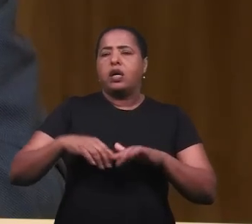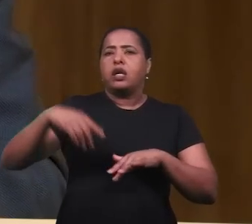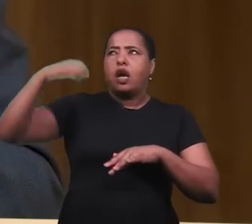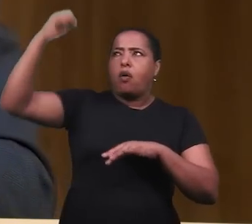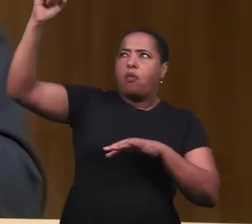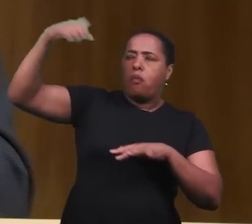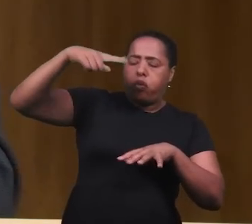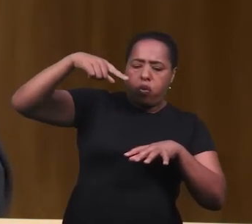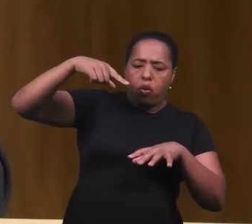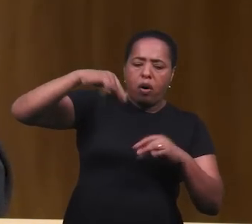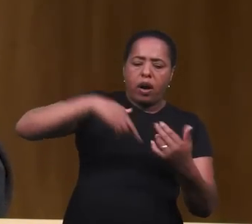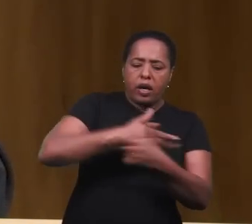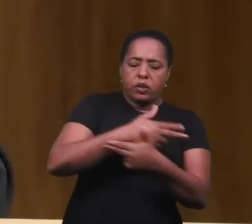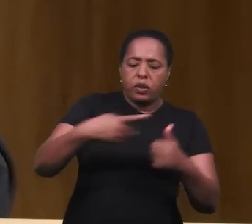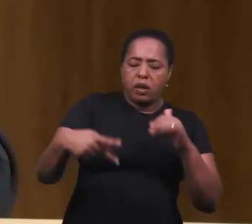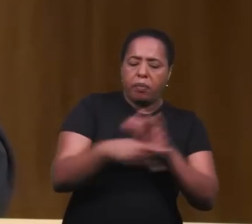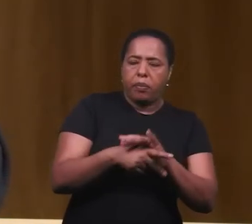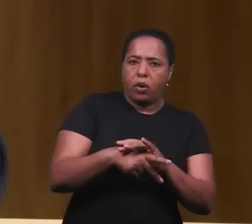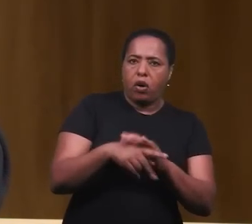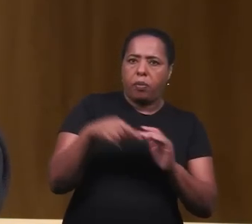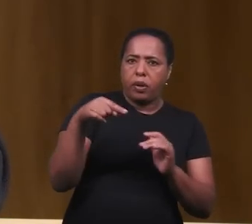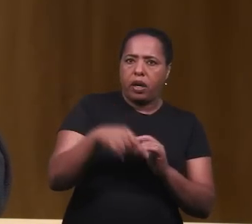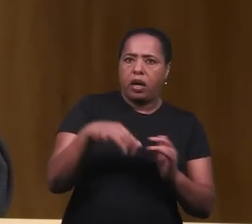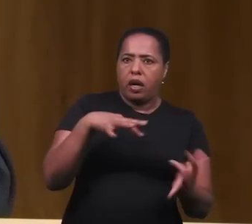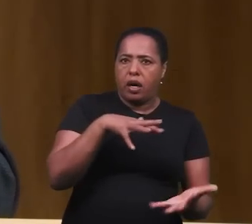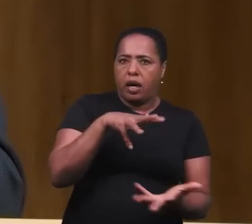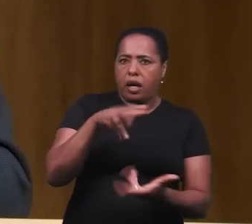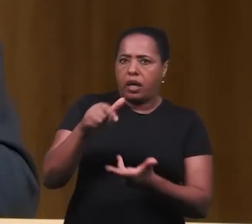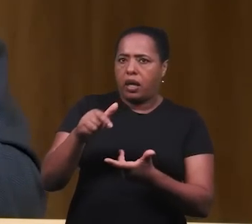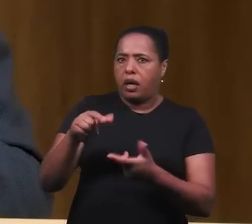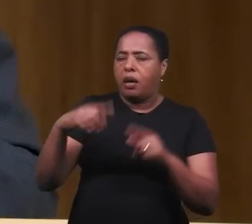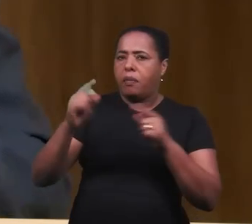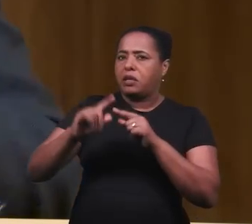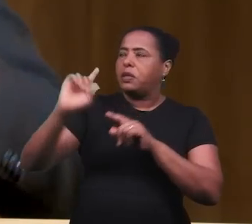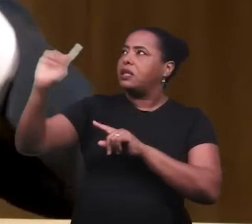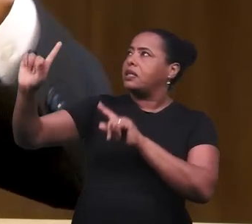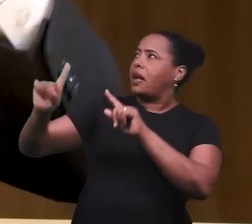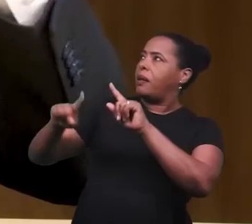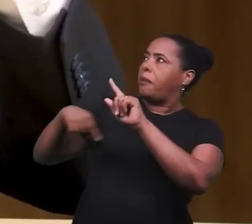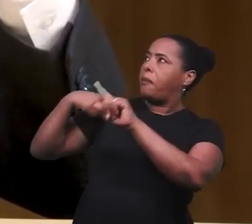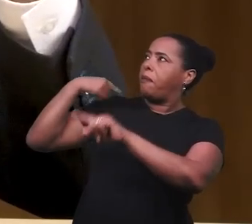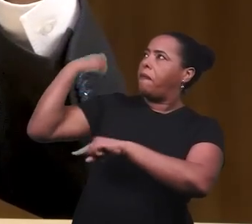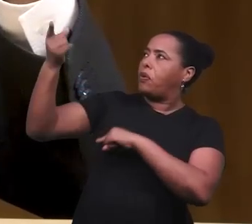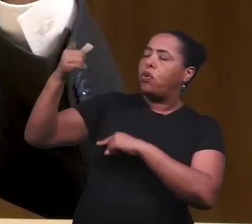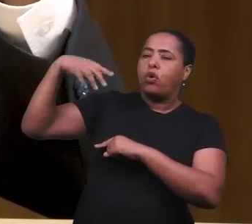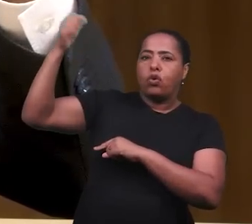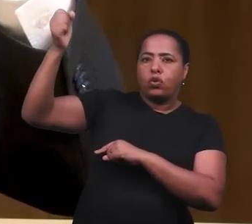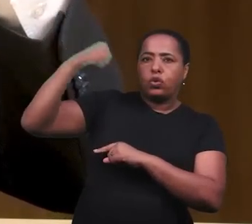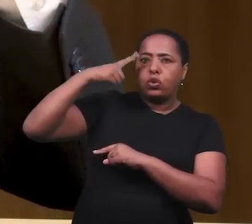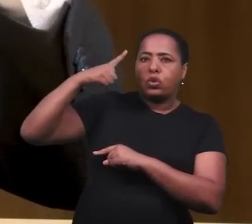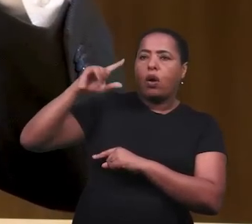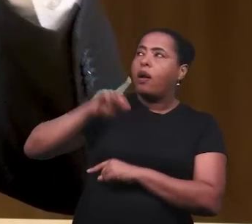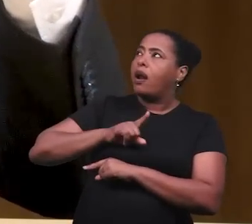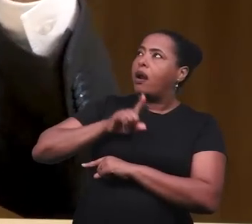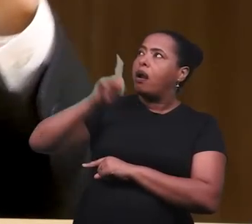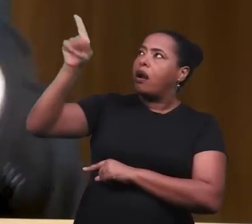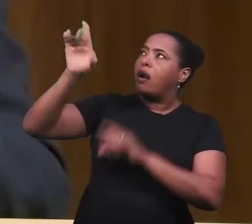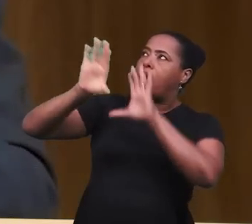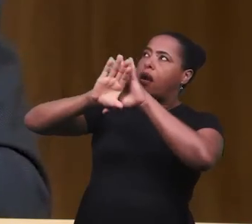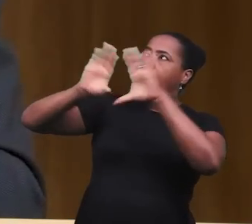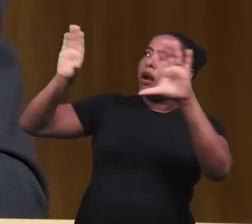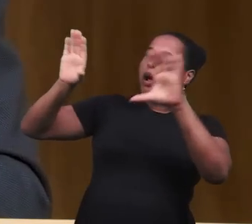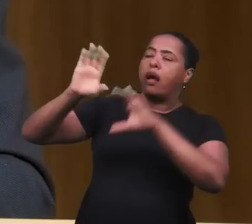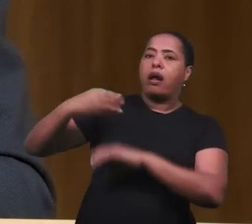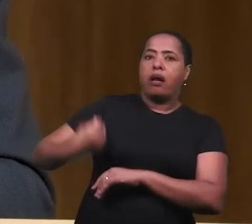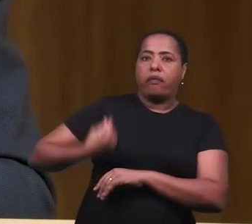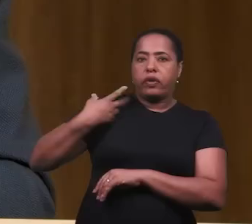tem debaixo do sol, que é as coisas dessa vida, e aquilo que está além do sol. Porque além do sol há